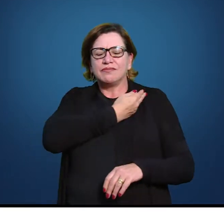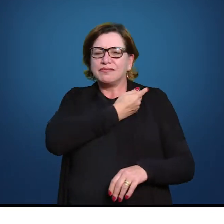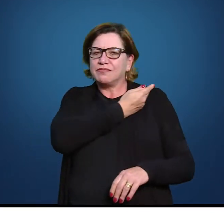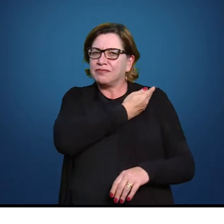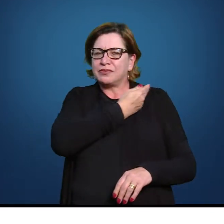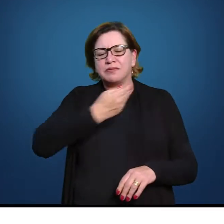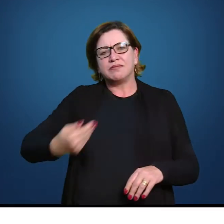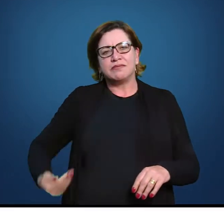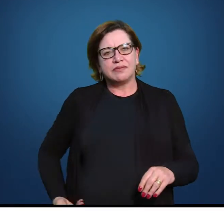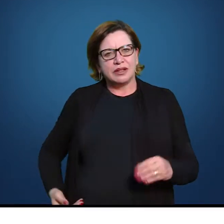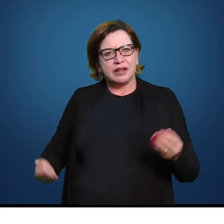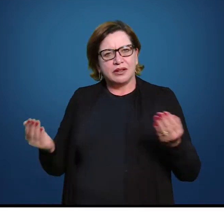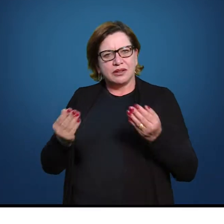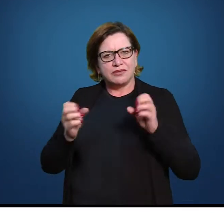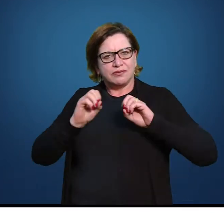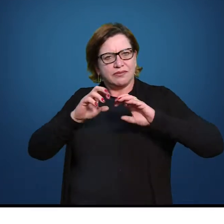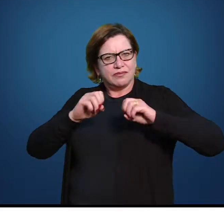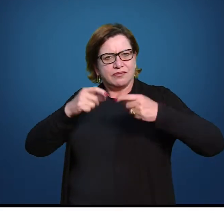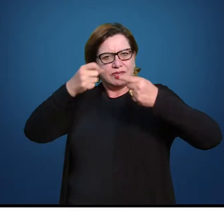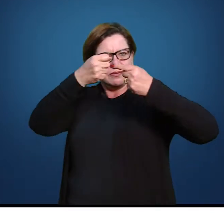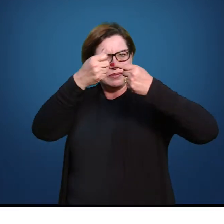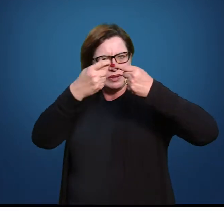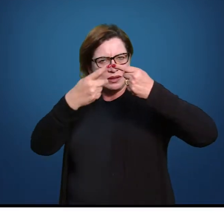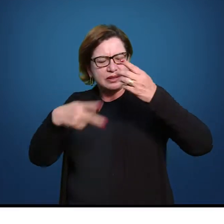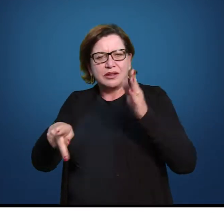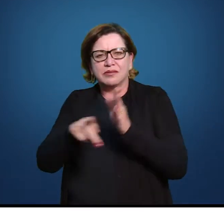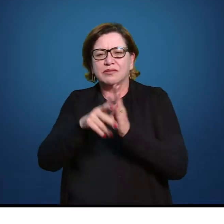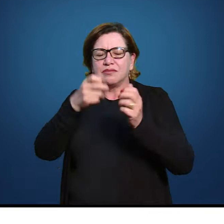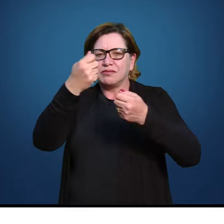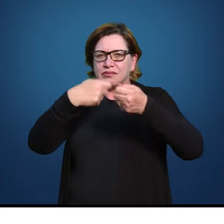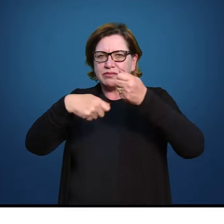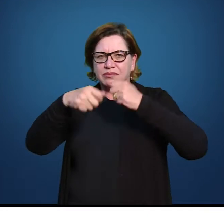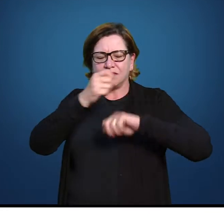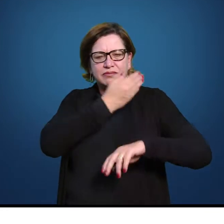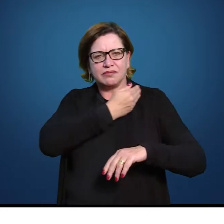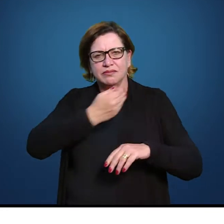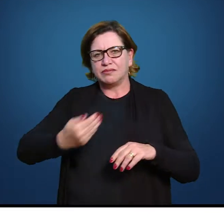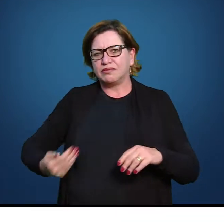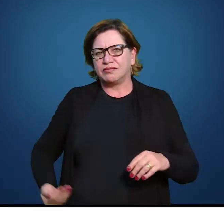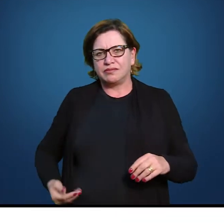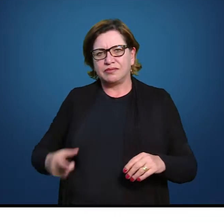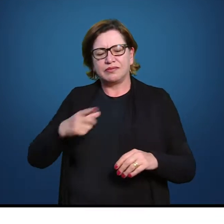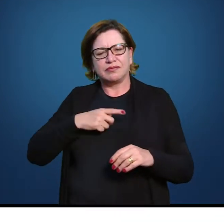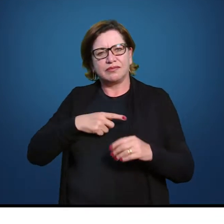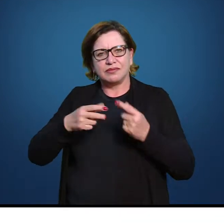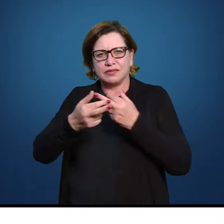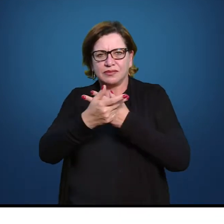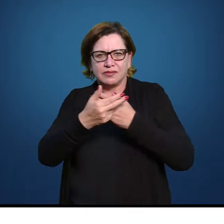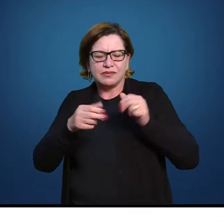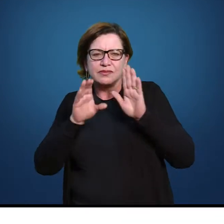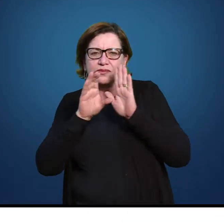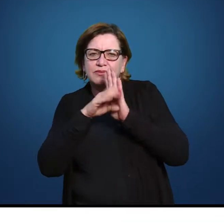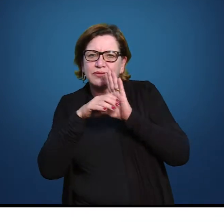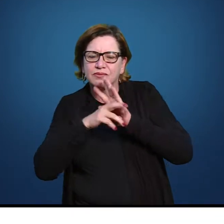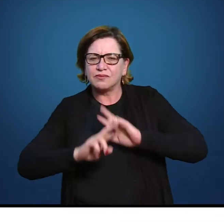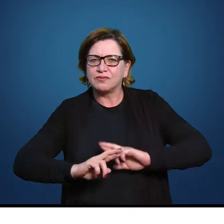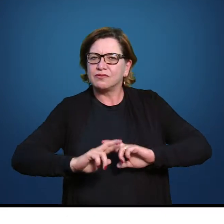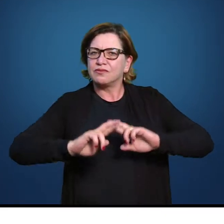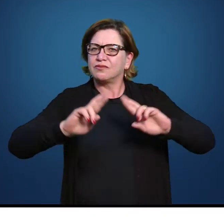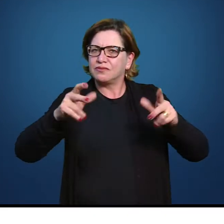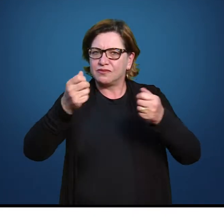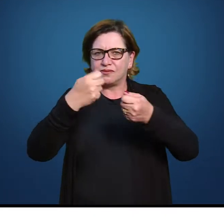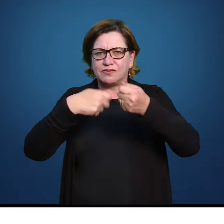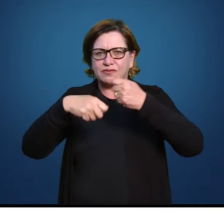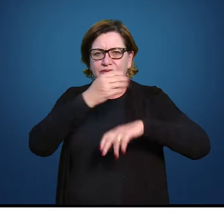desta aula, alguns critérios referentes à administração pública. Nós temos aí vários autores que conceituam de várias formas a